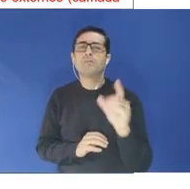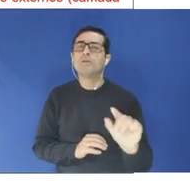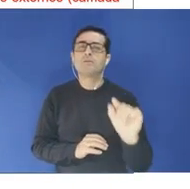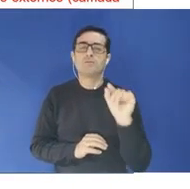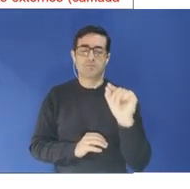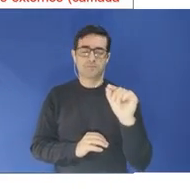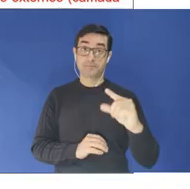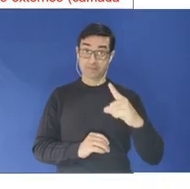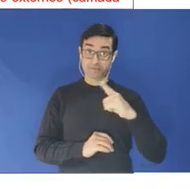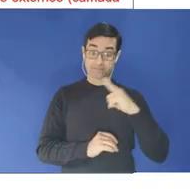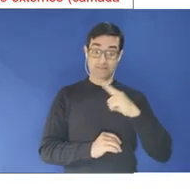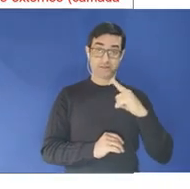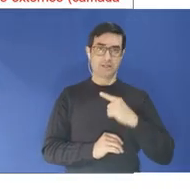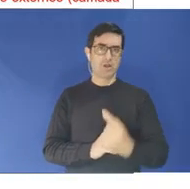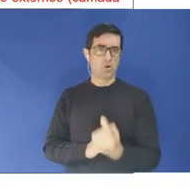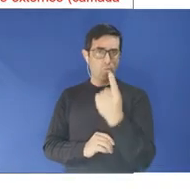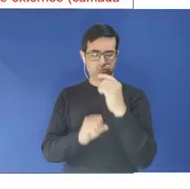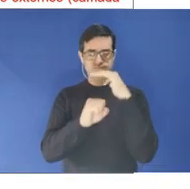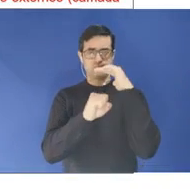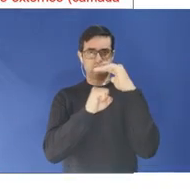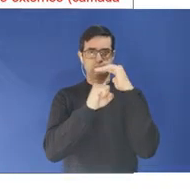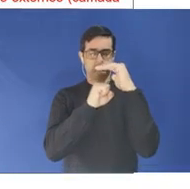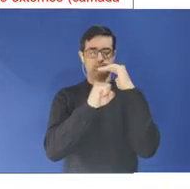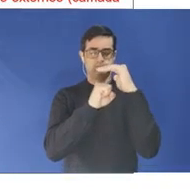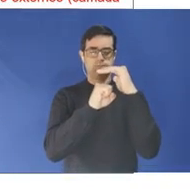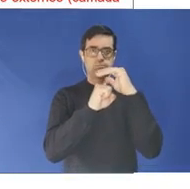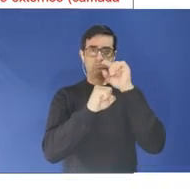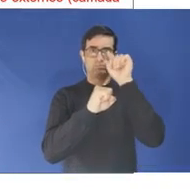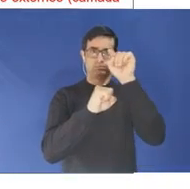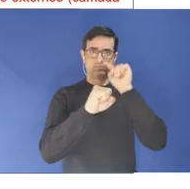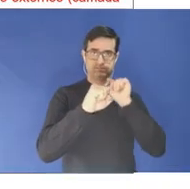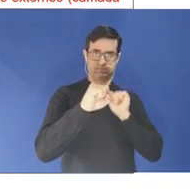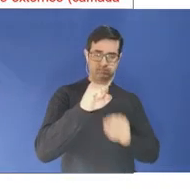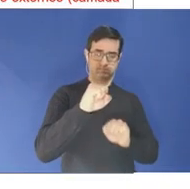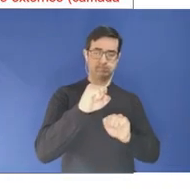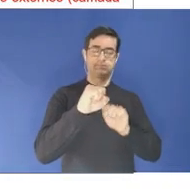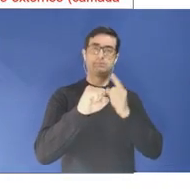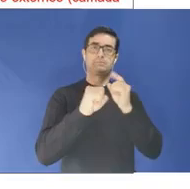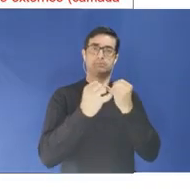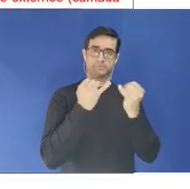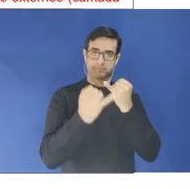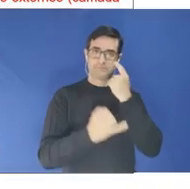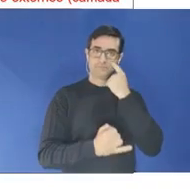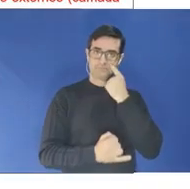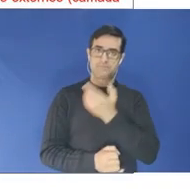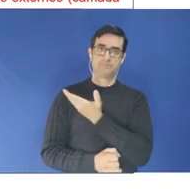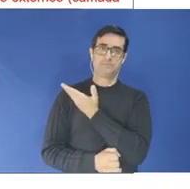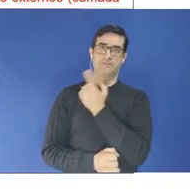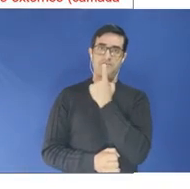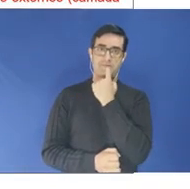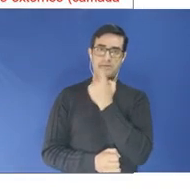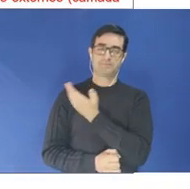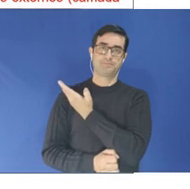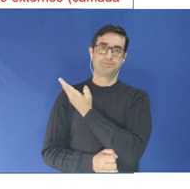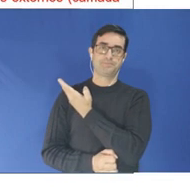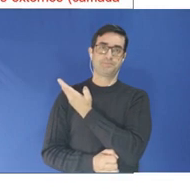que acontece? Se eu tenho apenas um nível, aqueles elétrons que estão aqui, por exemplo, em